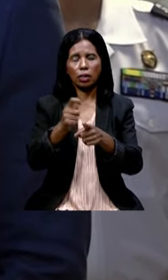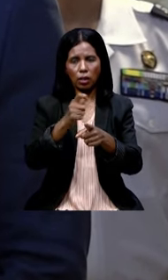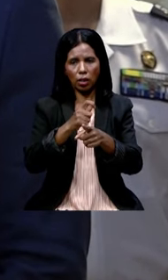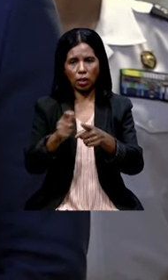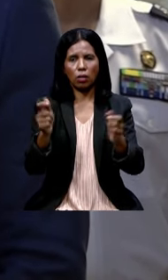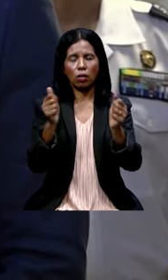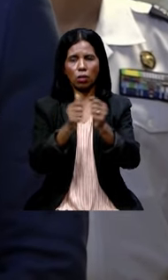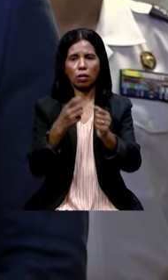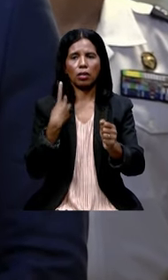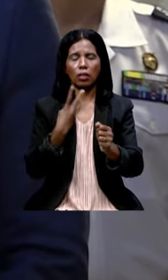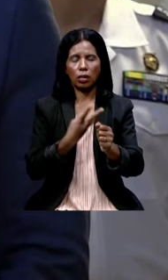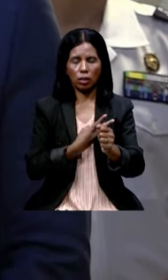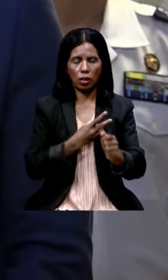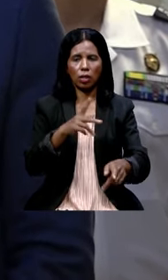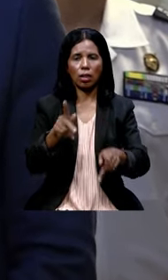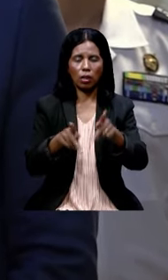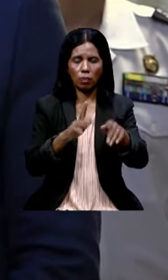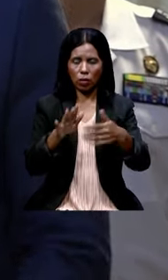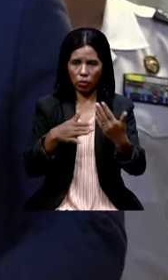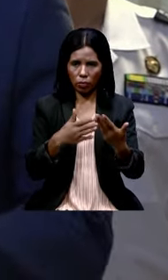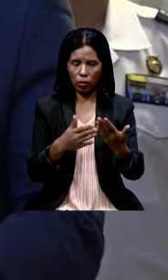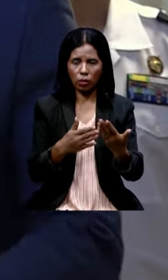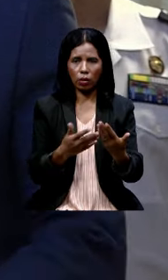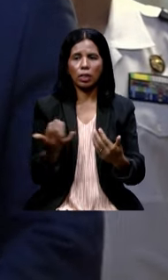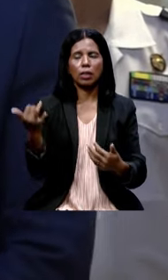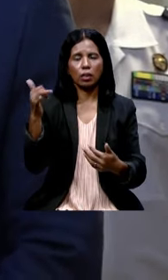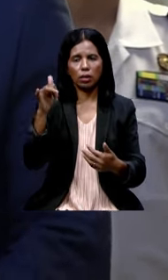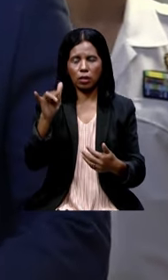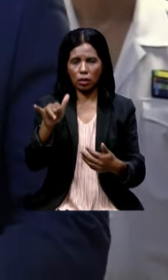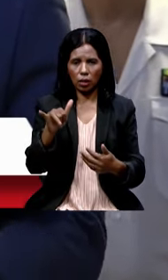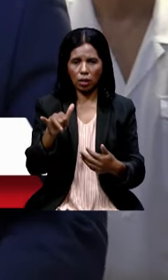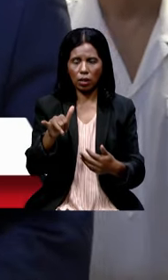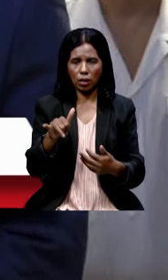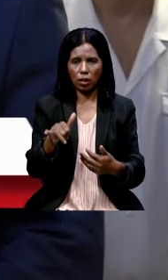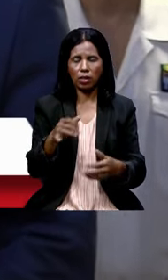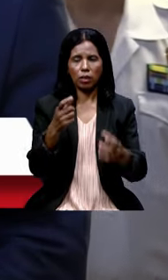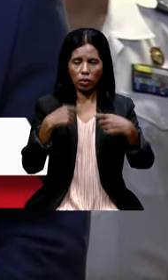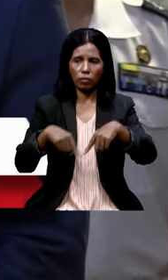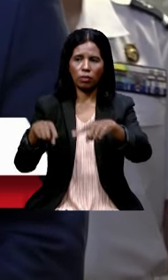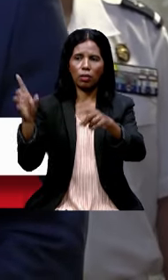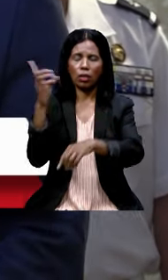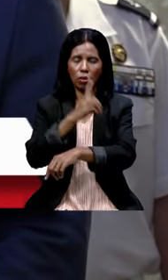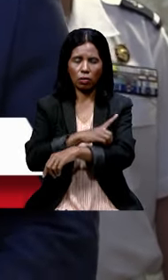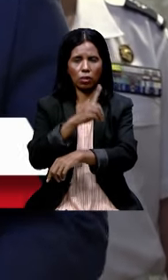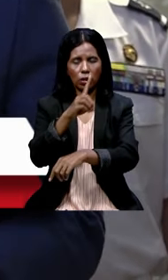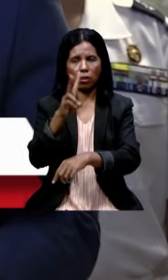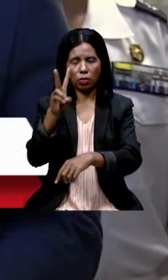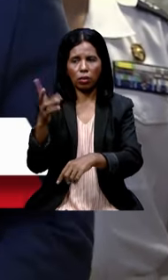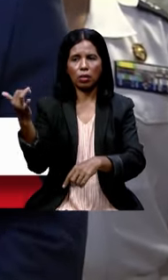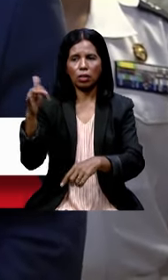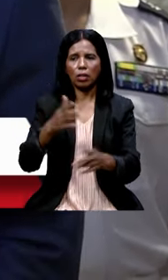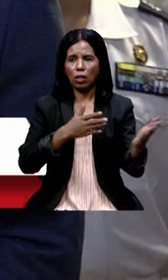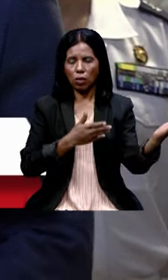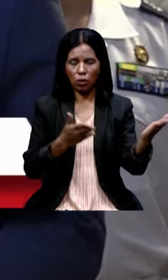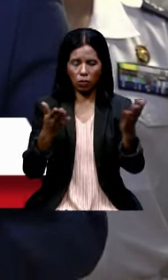com Itania Marinheiro Sira e Sira em breve quando Sira fila loro ainda loro rua Sira sei loro